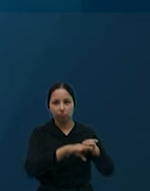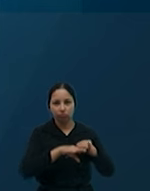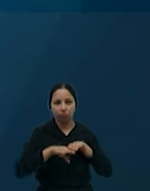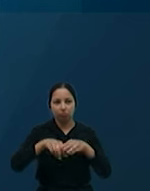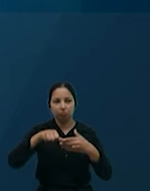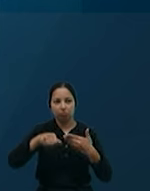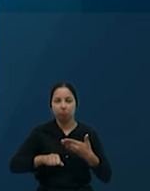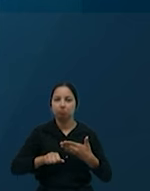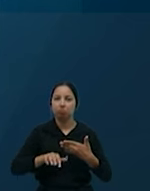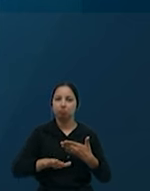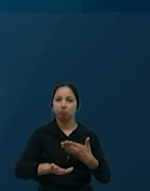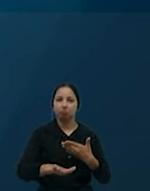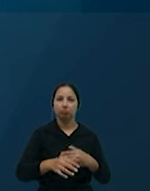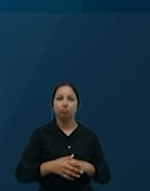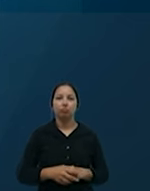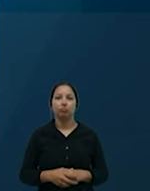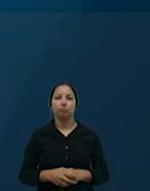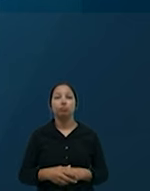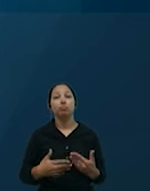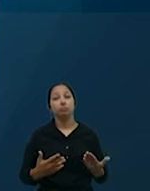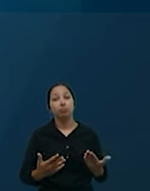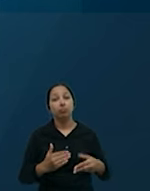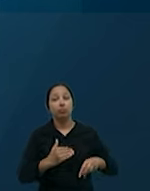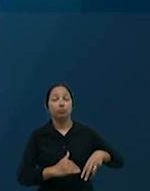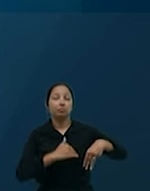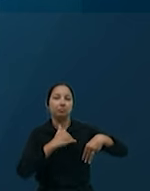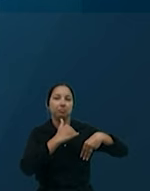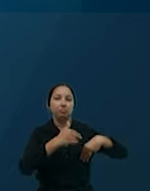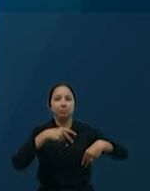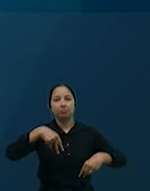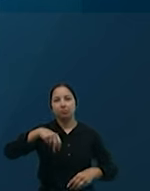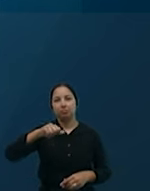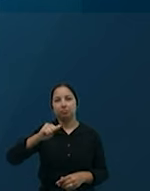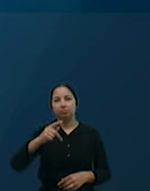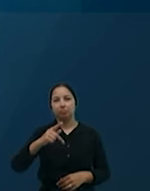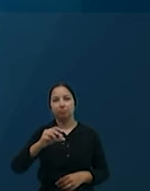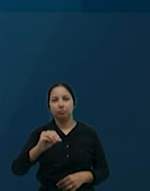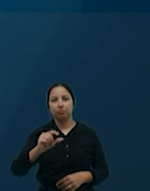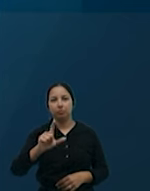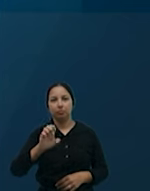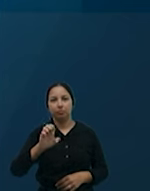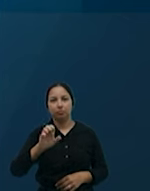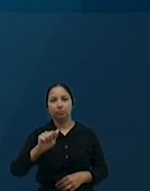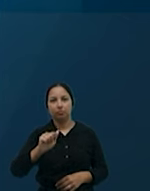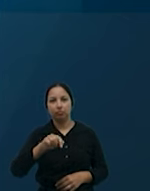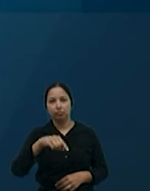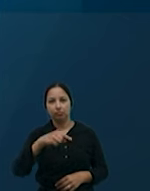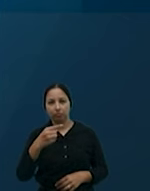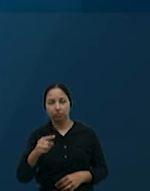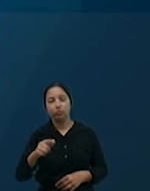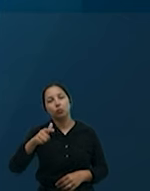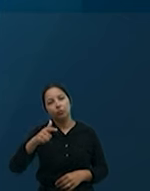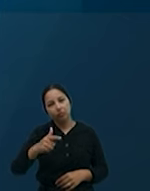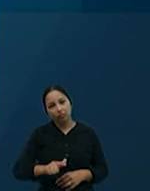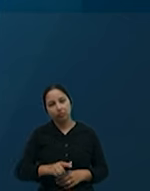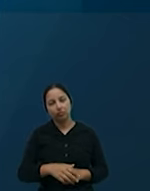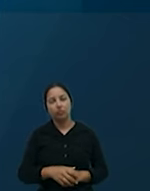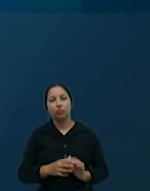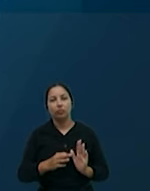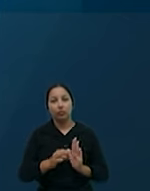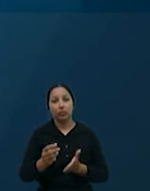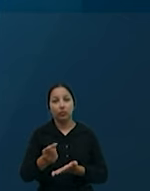julgado, o ministro Napoleão Nunes reitera a jurisprudência da corte. Os efeitos financeiros